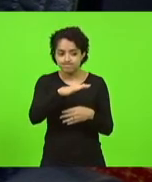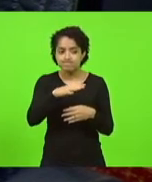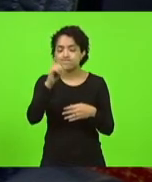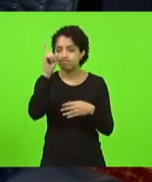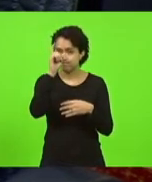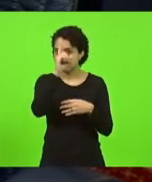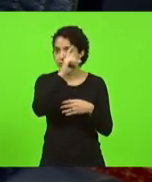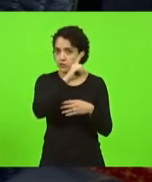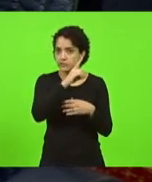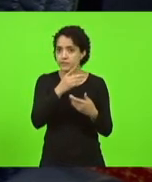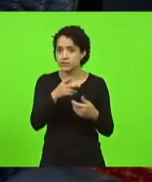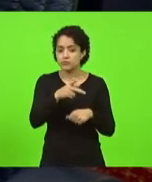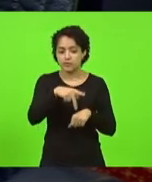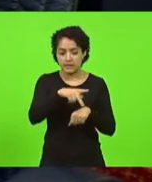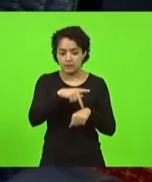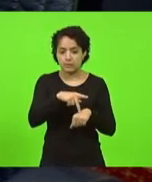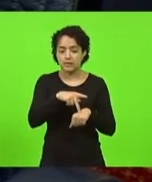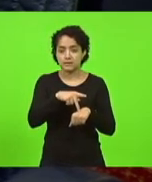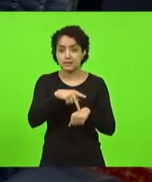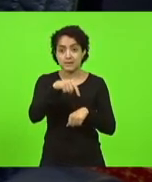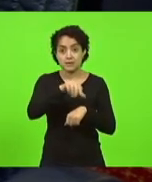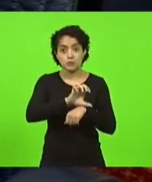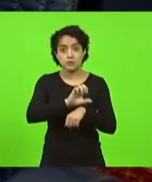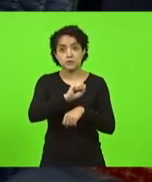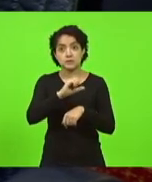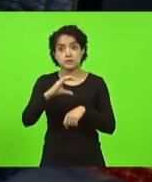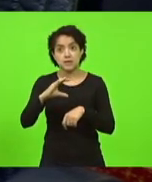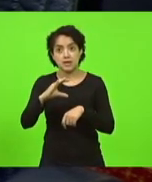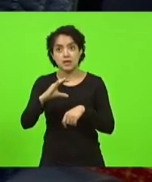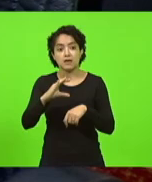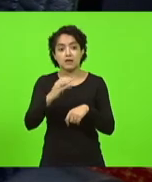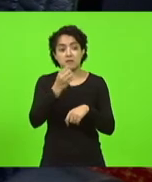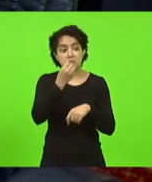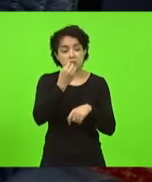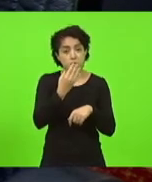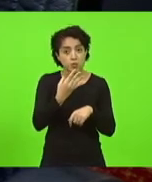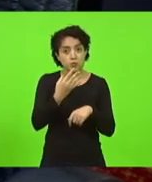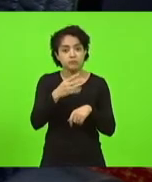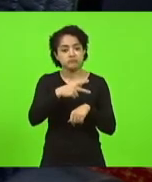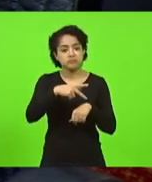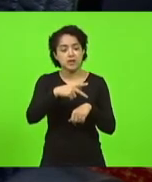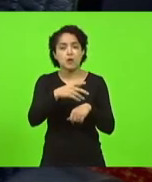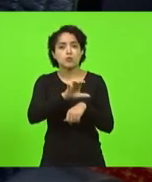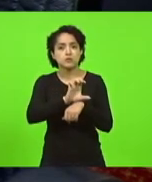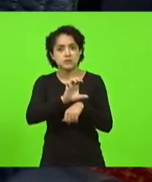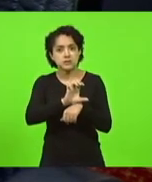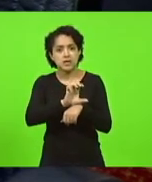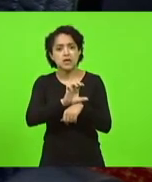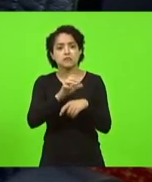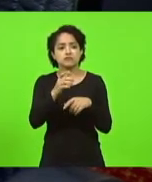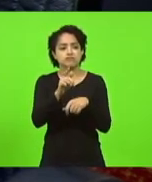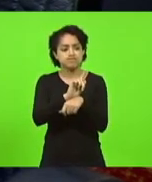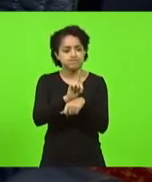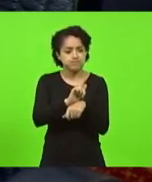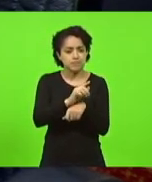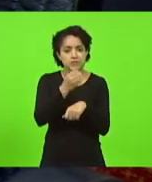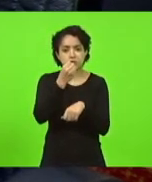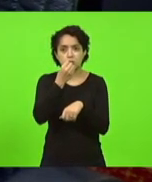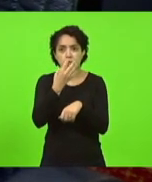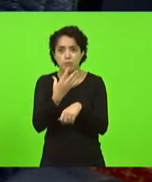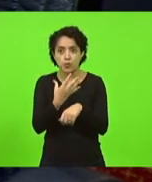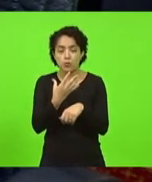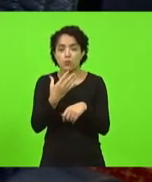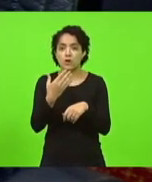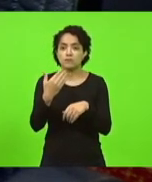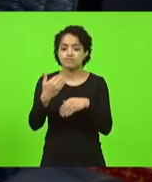termos de país. Santa Catarina é um oásis no deserto. Nós temos uma boa gestão hoje, que